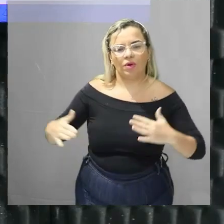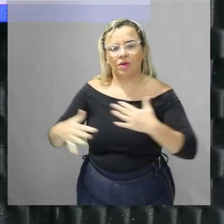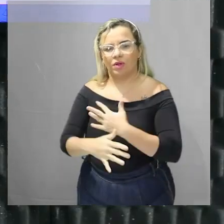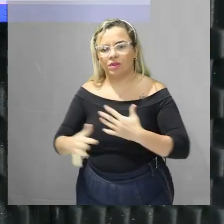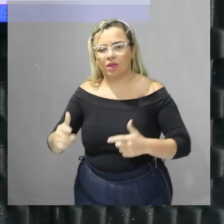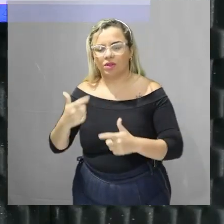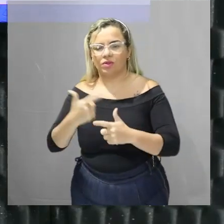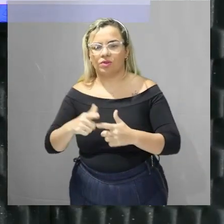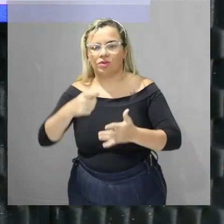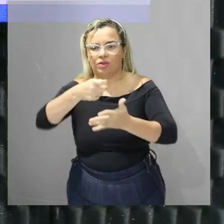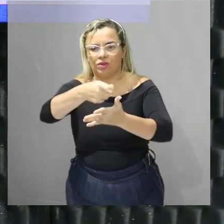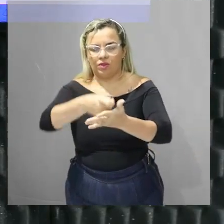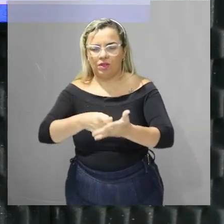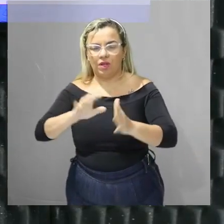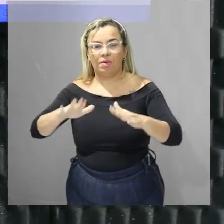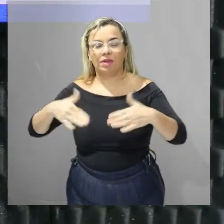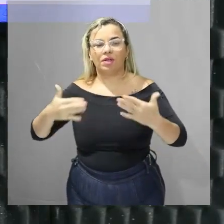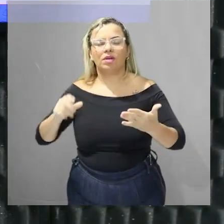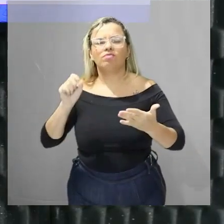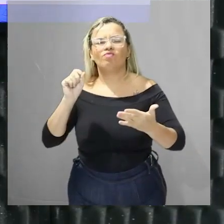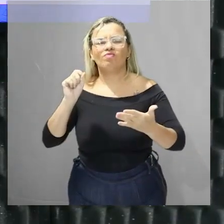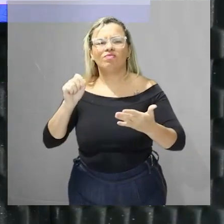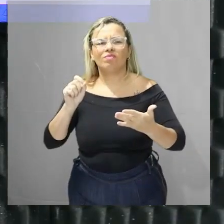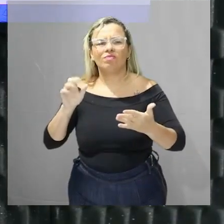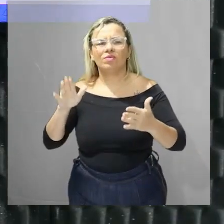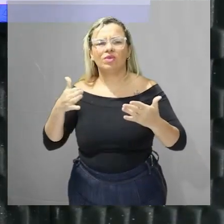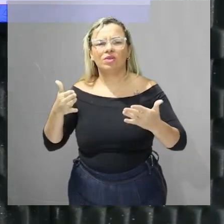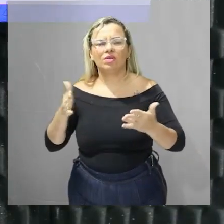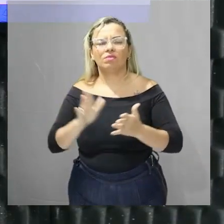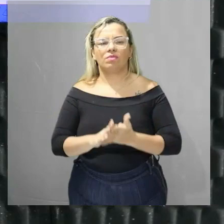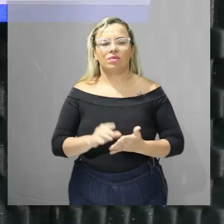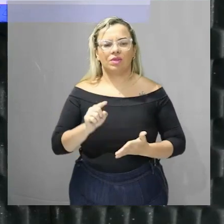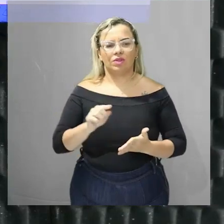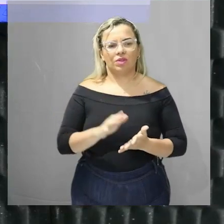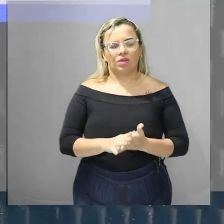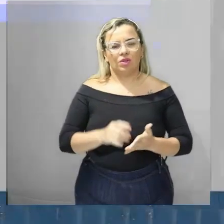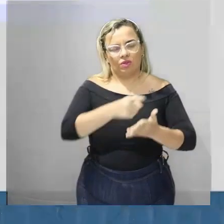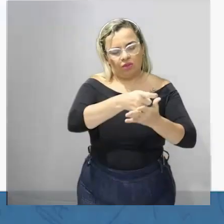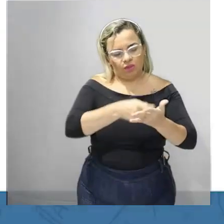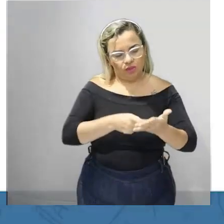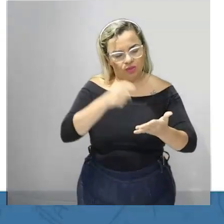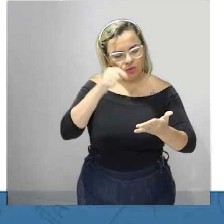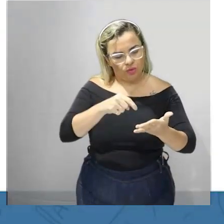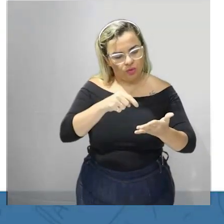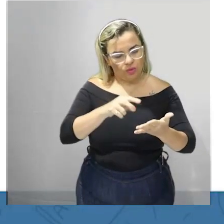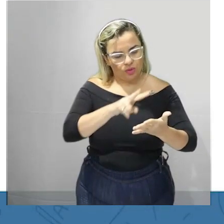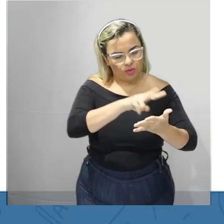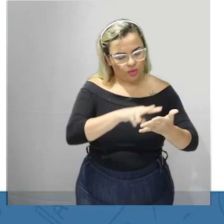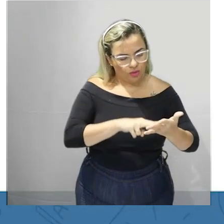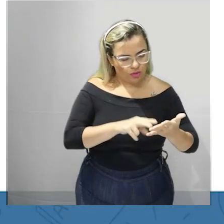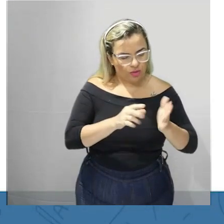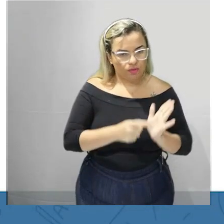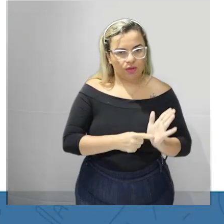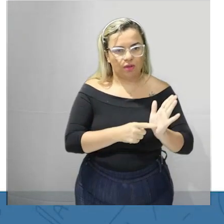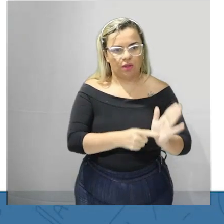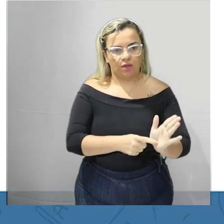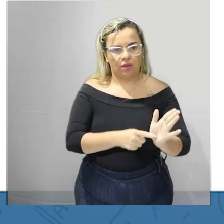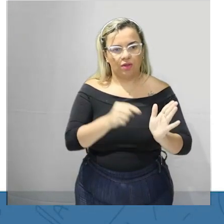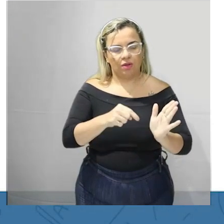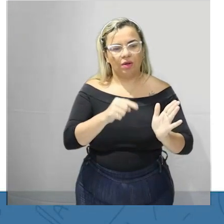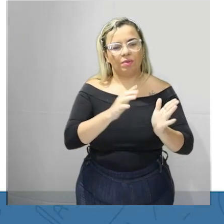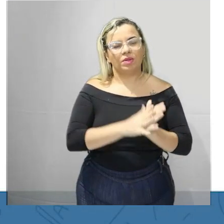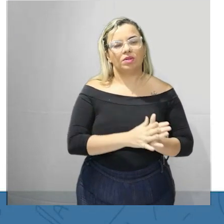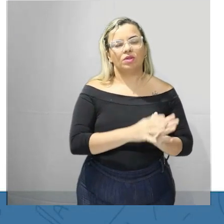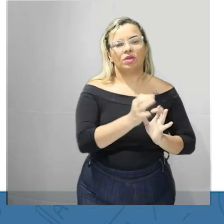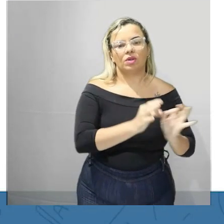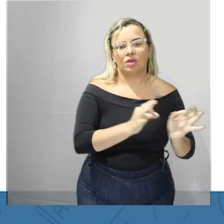urbano problematizado no texto é marcado pelo, ou seja, galera, o teu texto, o texto motivador, ele vai te mostrar um modelo de